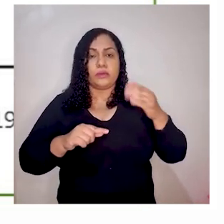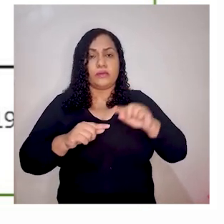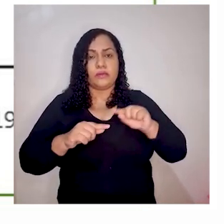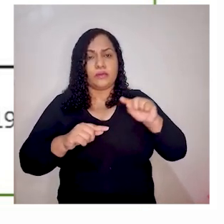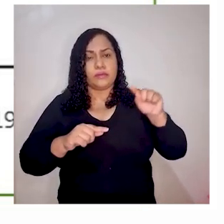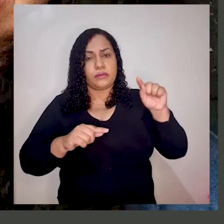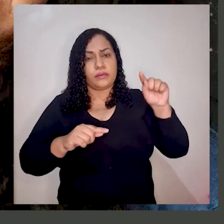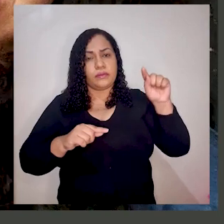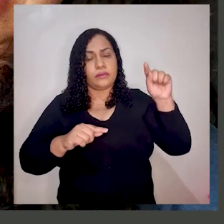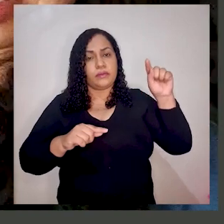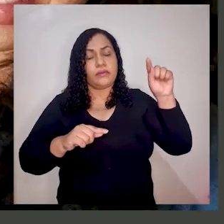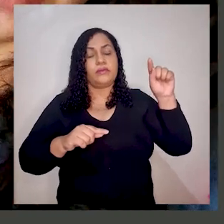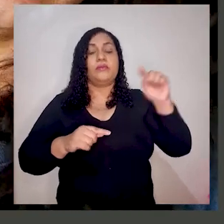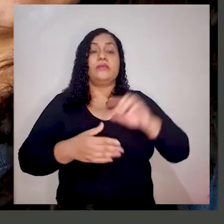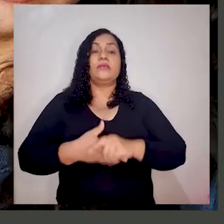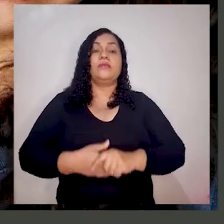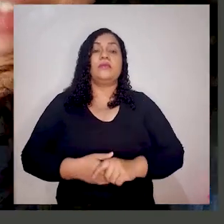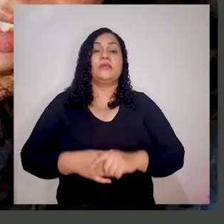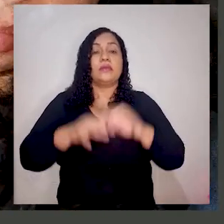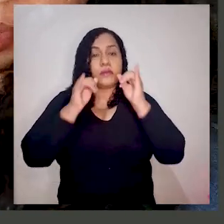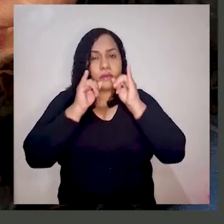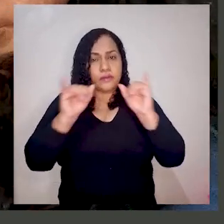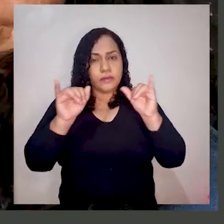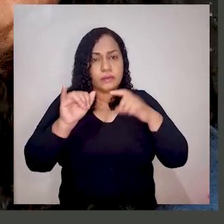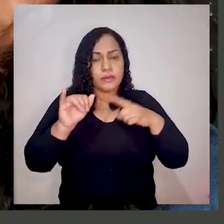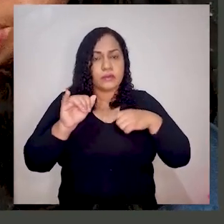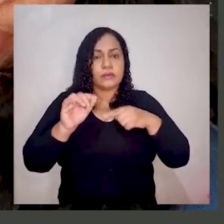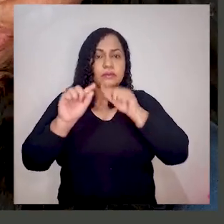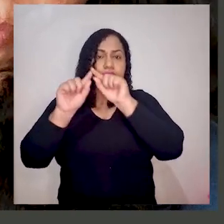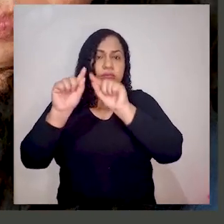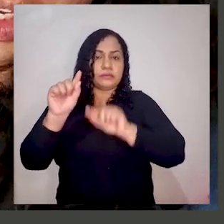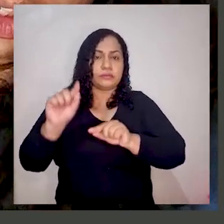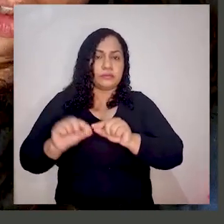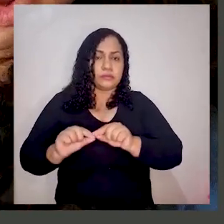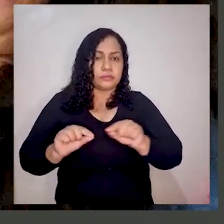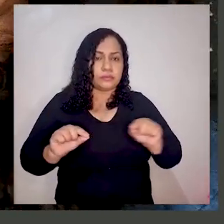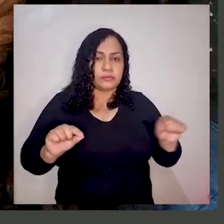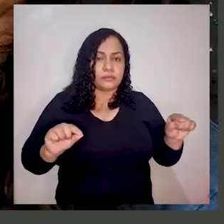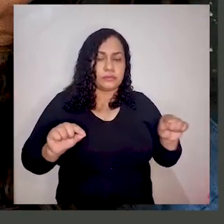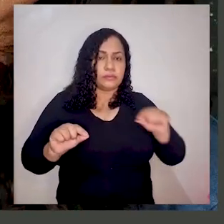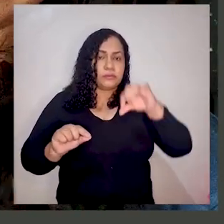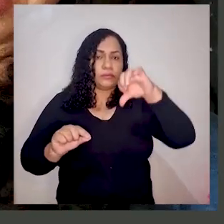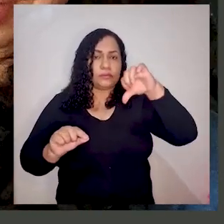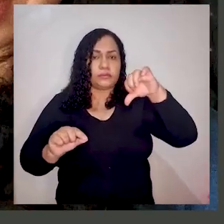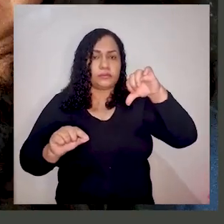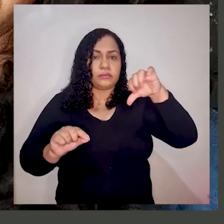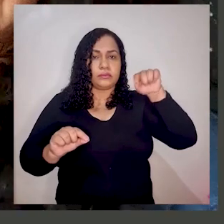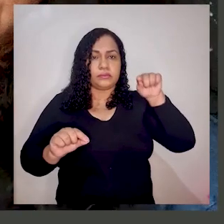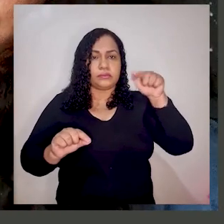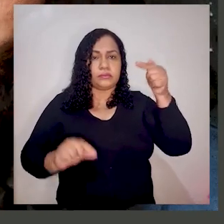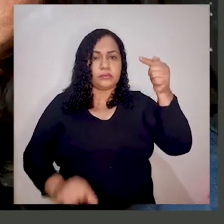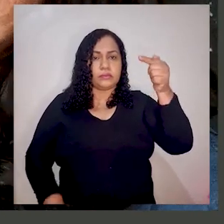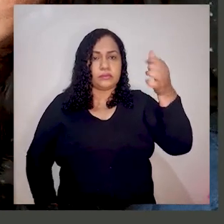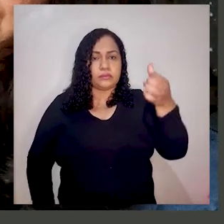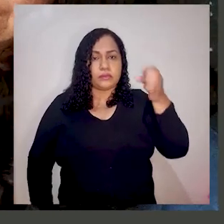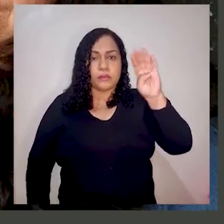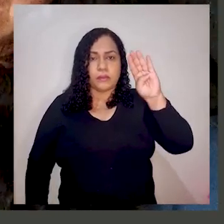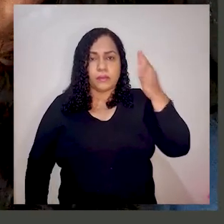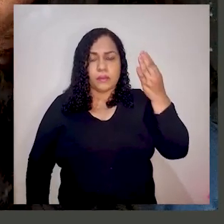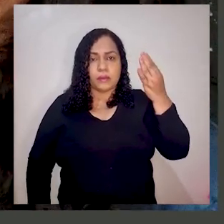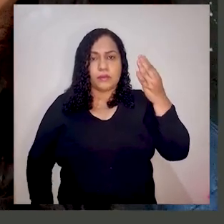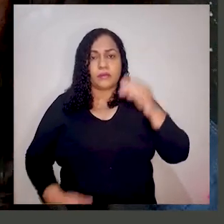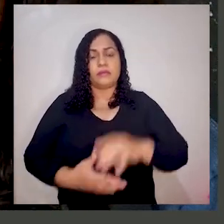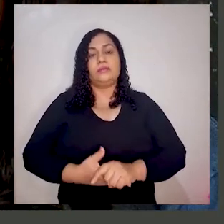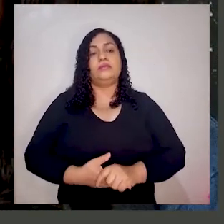vai ascendendo. Então, esse dado que está aqui em cima do gráfico, de 9,76 bilhões de